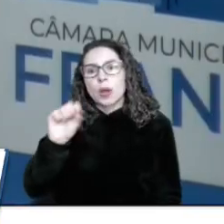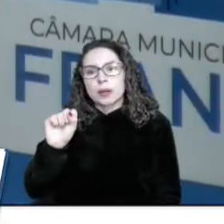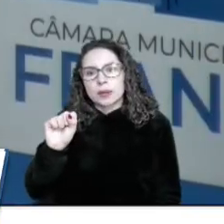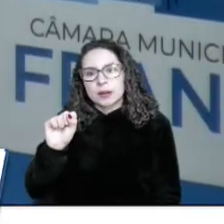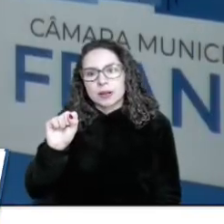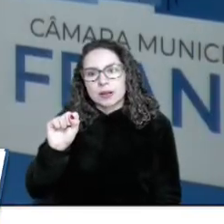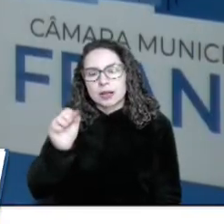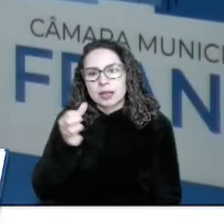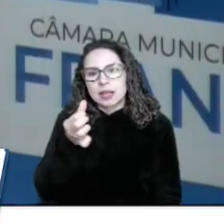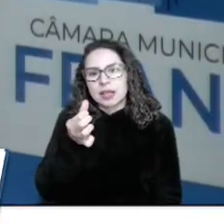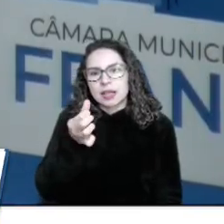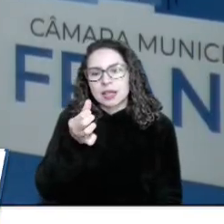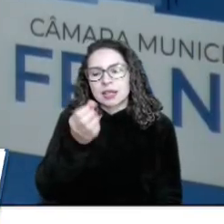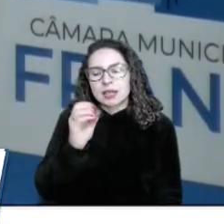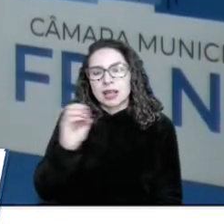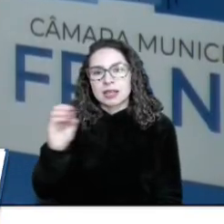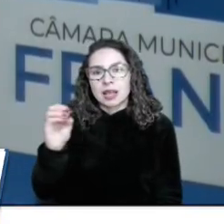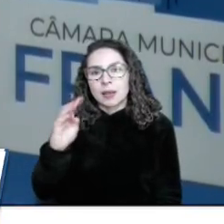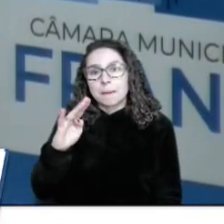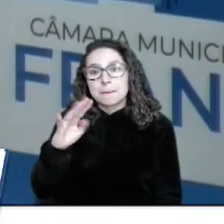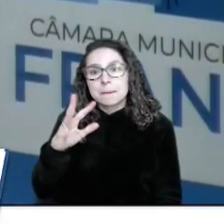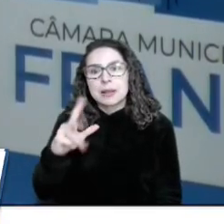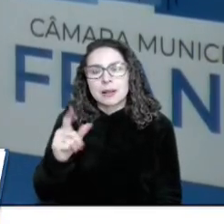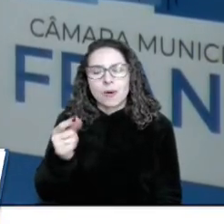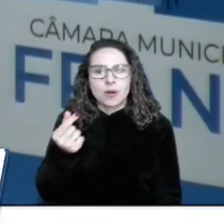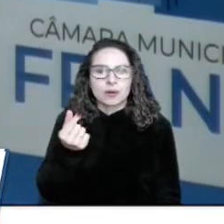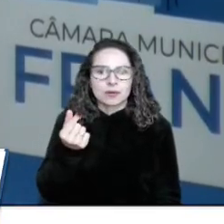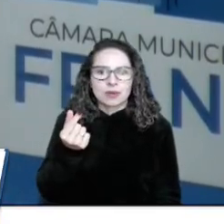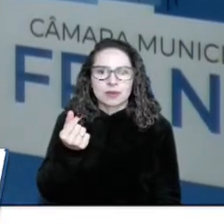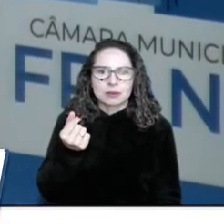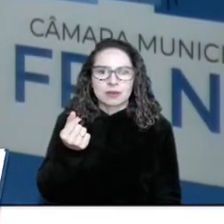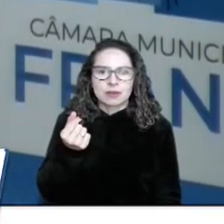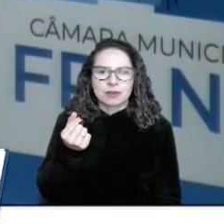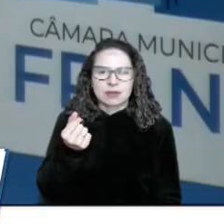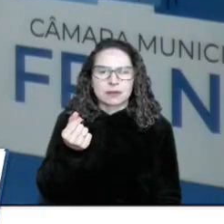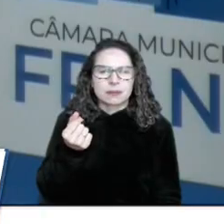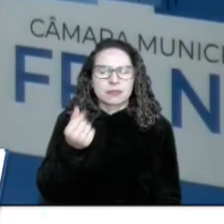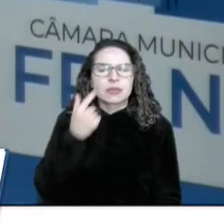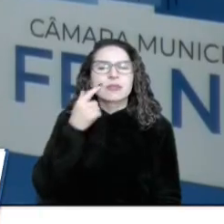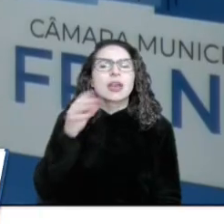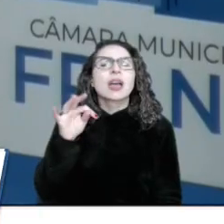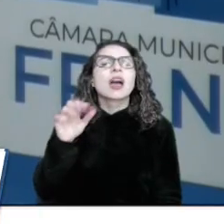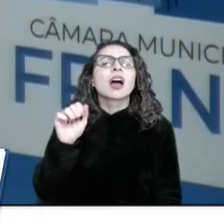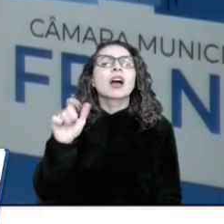600 bilhões de reais. Quanto que é a taxa Selic anual?